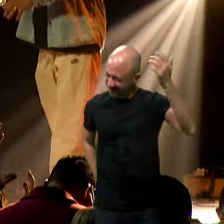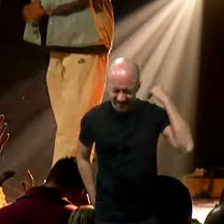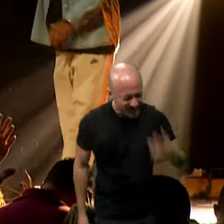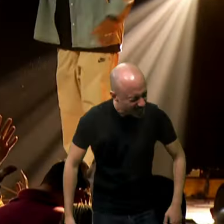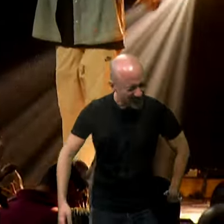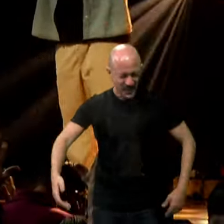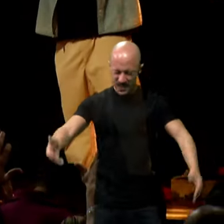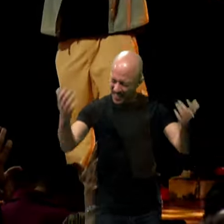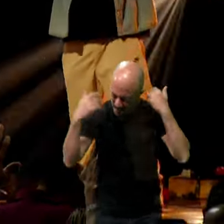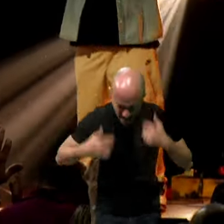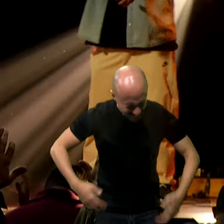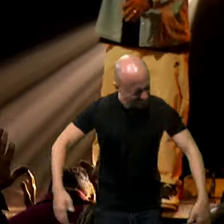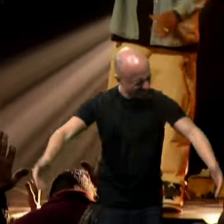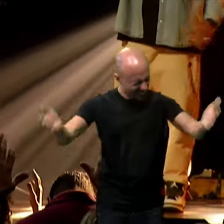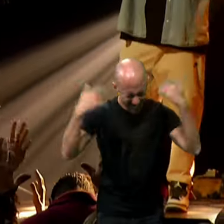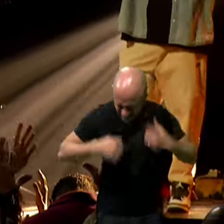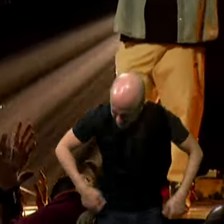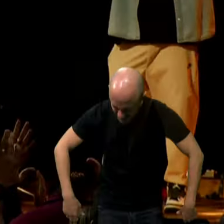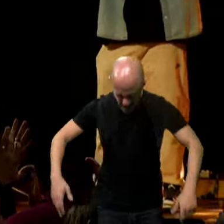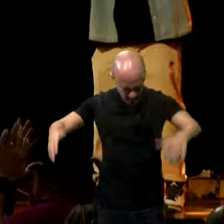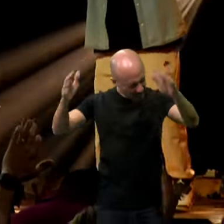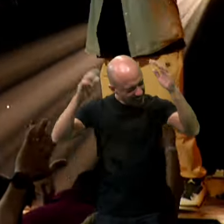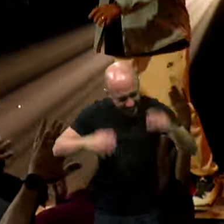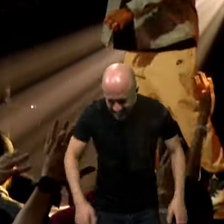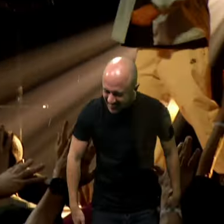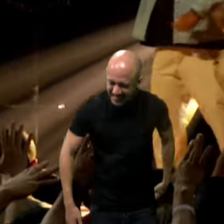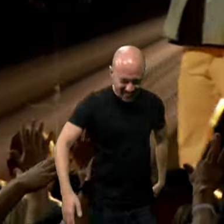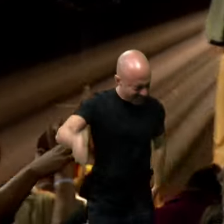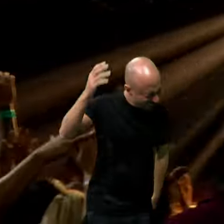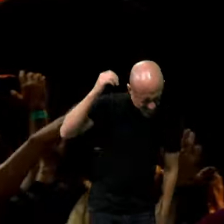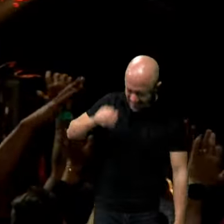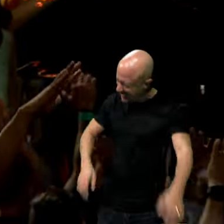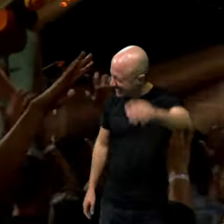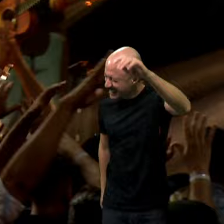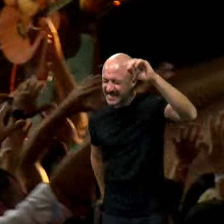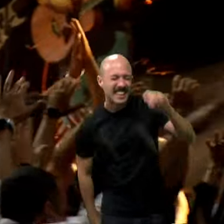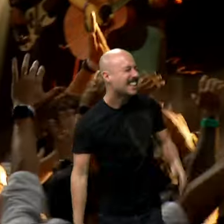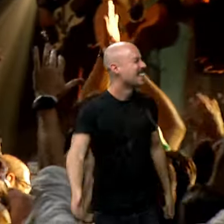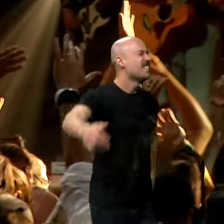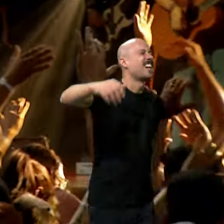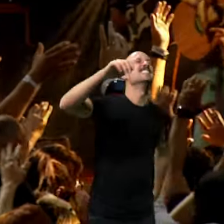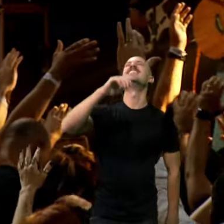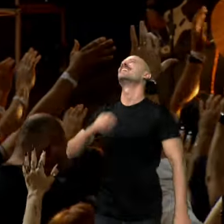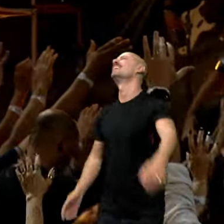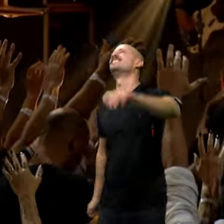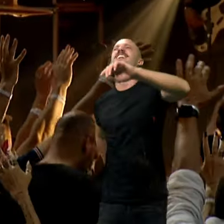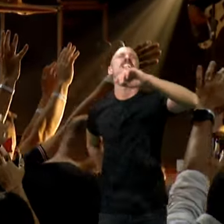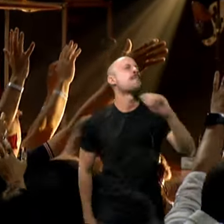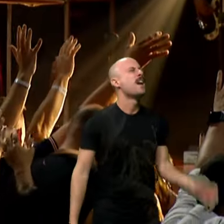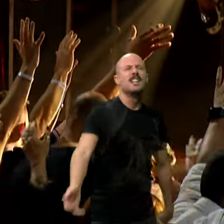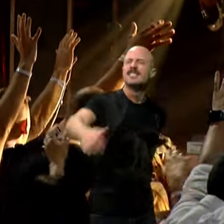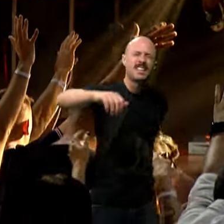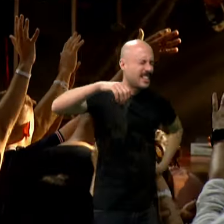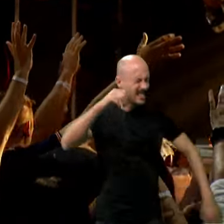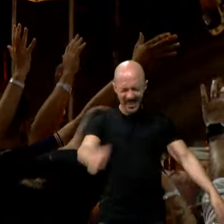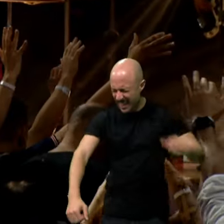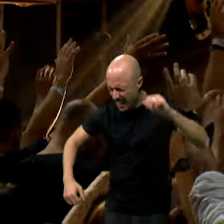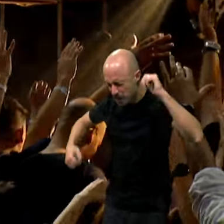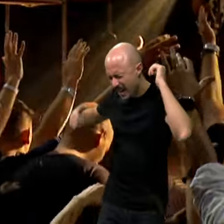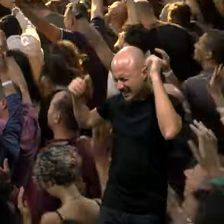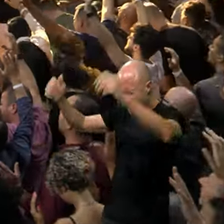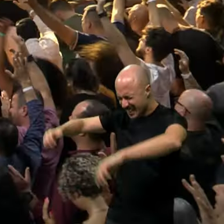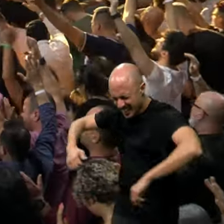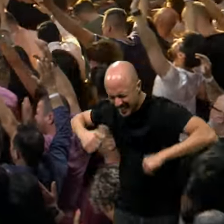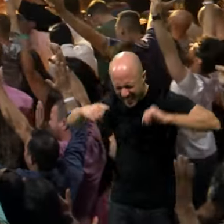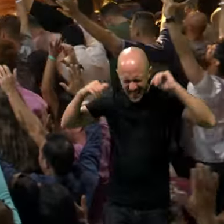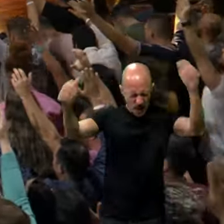Receba. Cheiro de Deus. Pode ele mandar. Controle de diante da batalha. Ora,